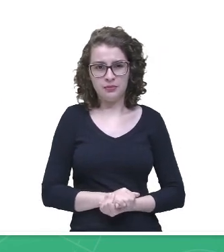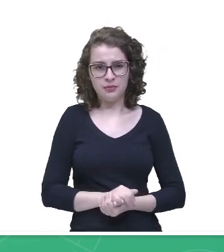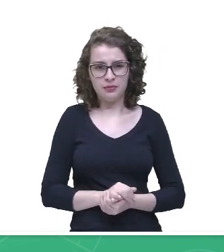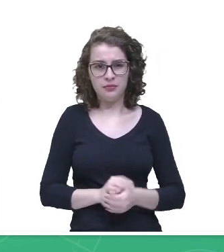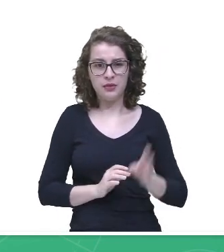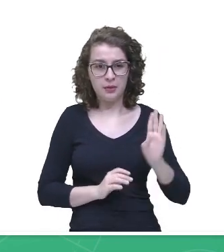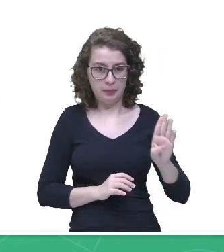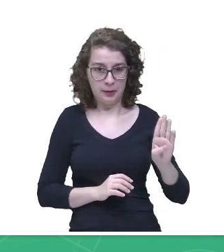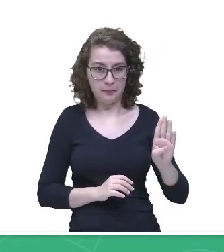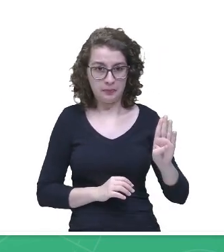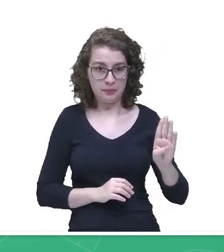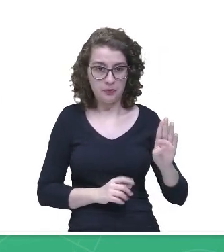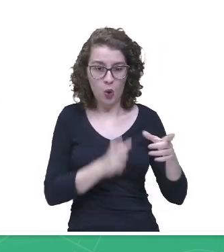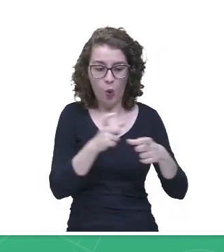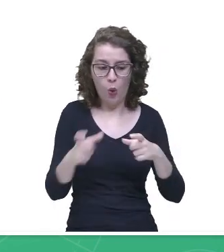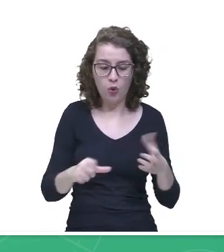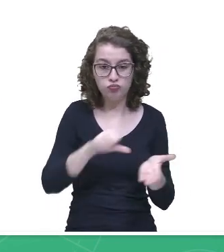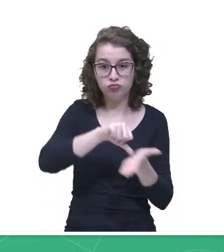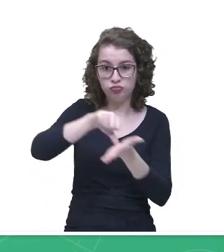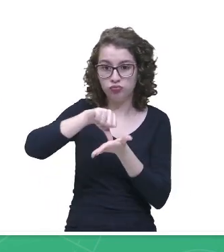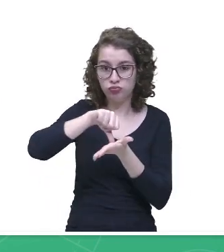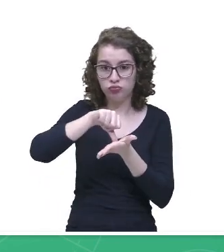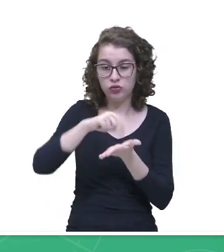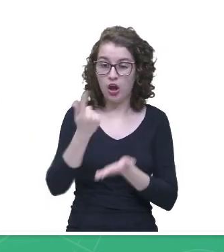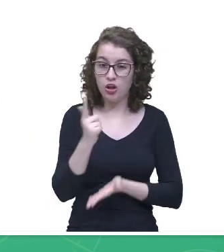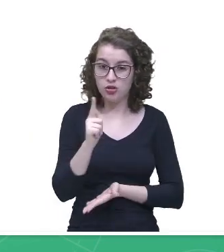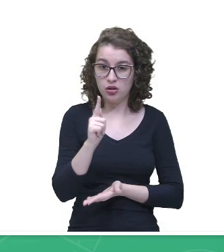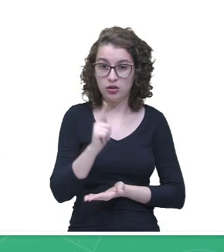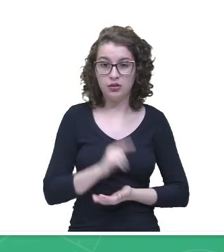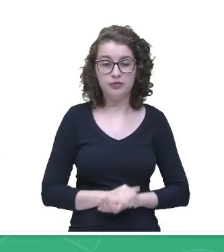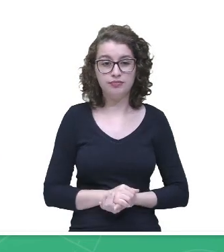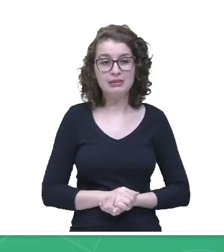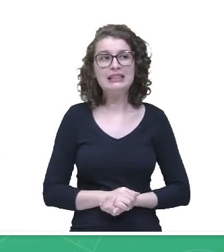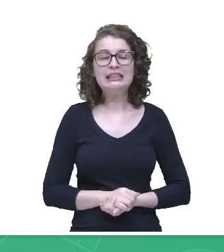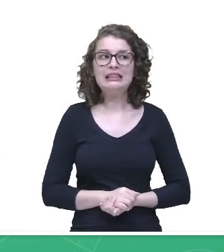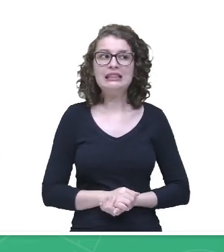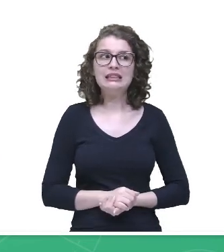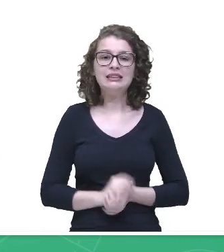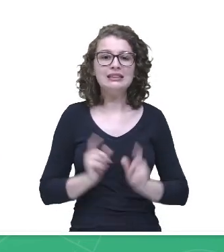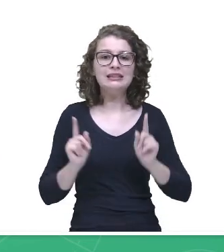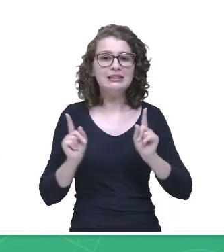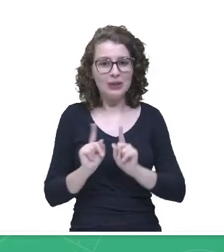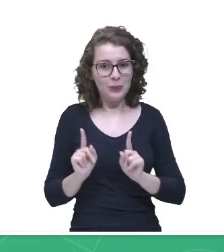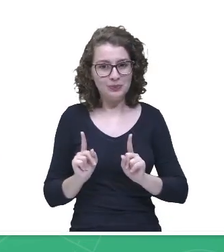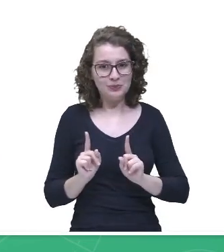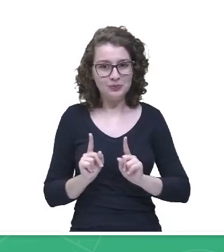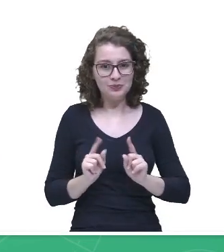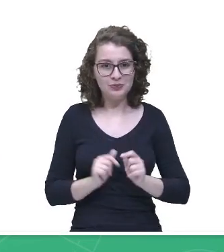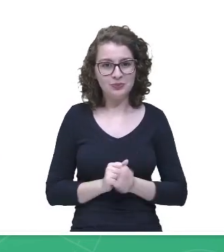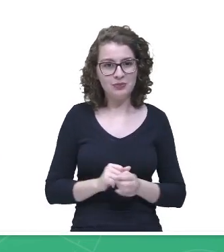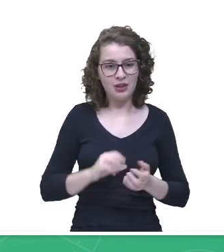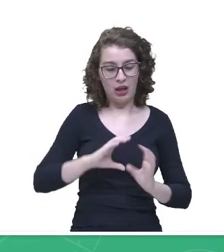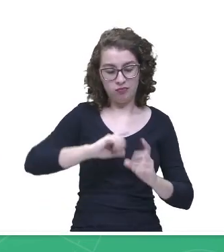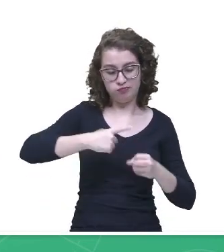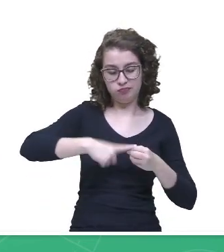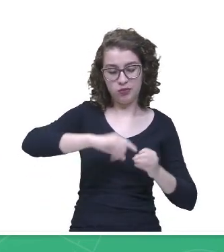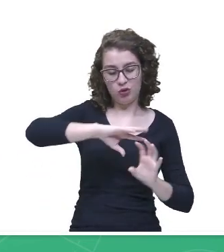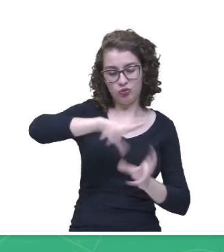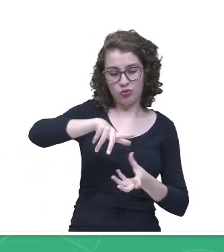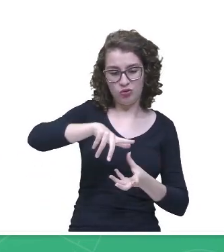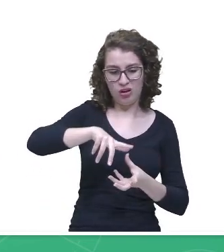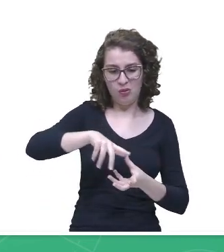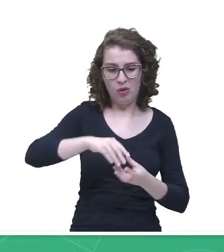diz o seguinte, localização geográfica. Também, a cidade global, ela não está relacionada, né,